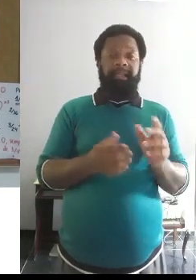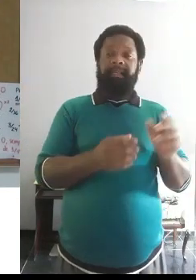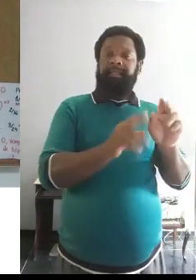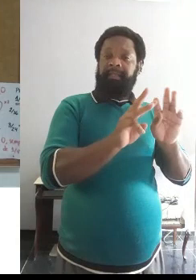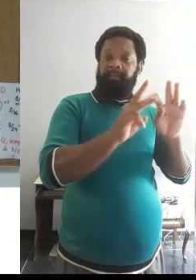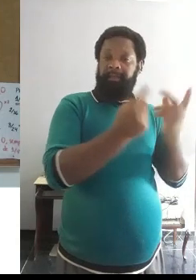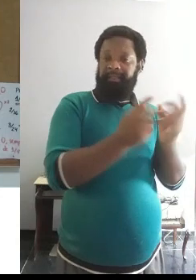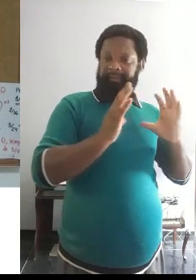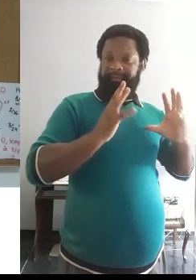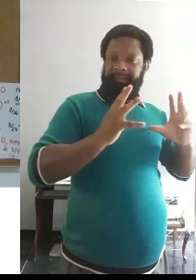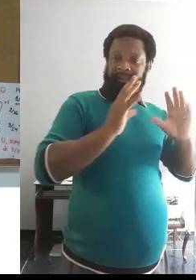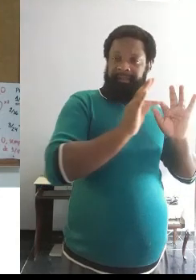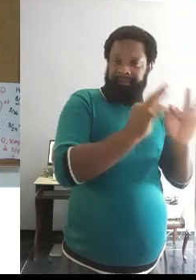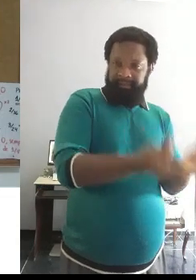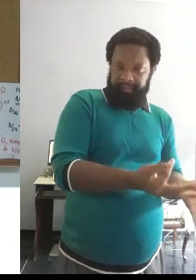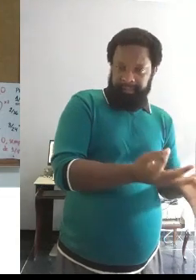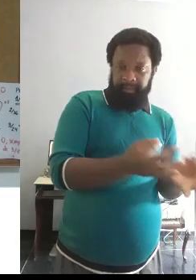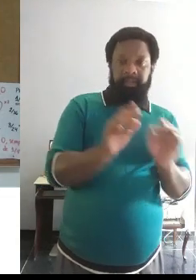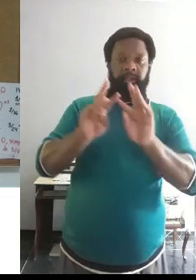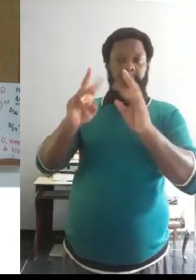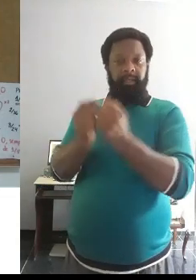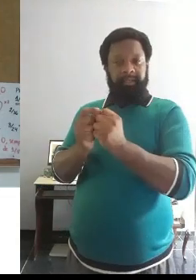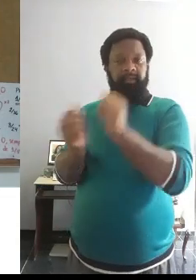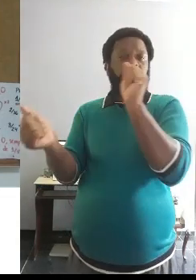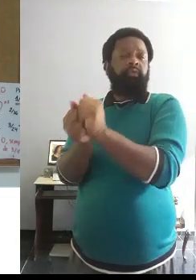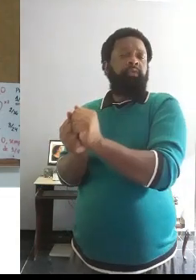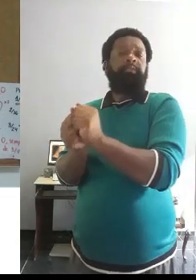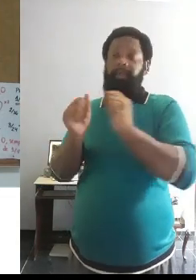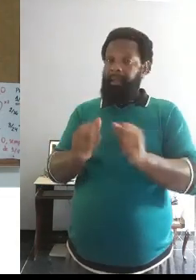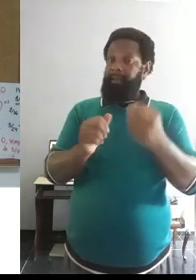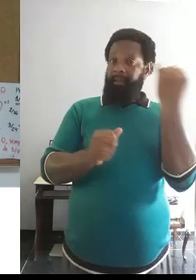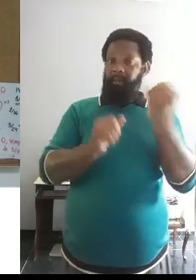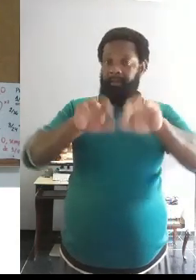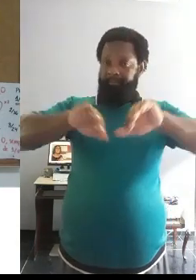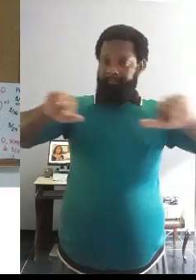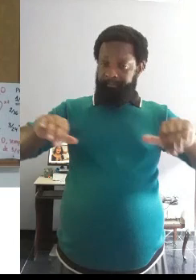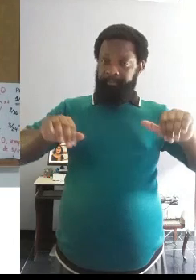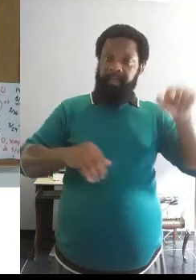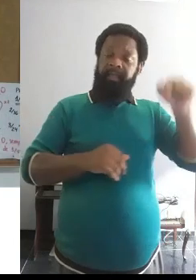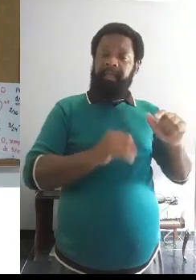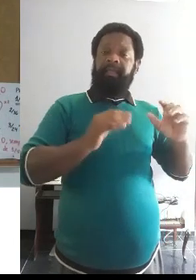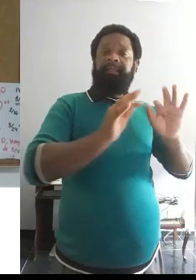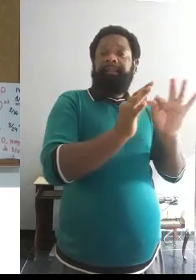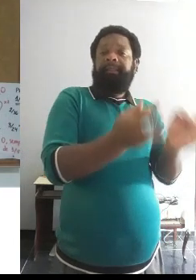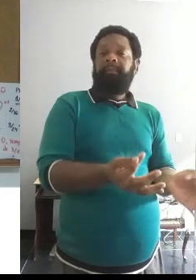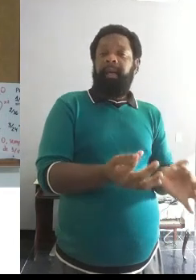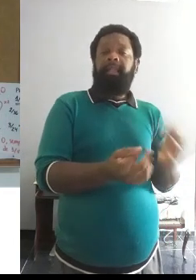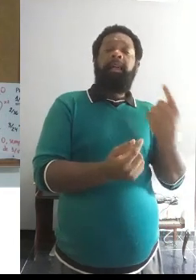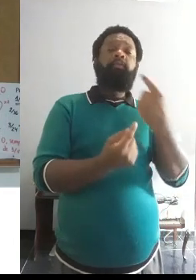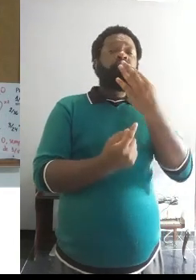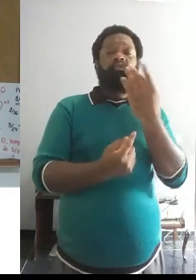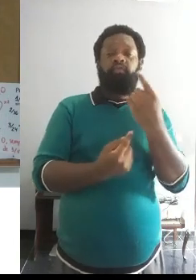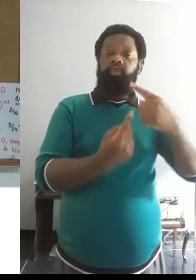de substância simples para substância composta é muito importante. Substância simples, pessoal, é toda substância formada por somente um tipo